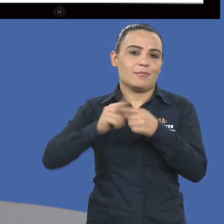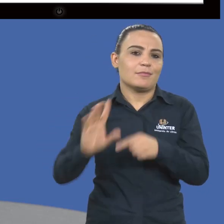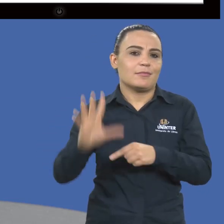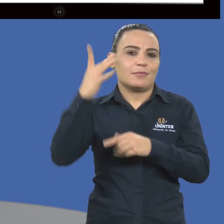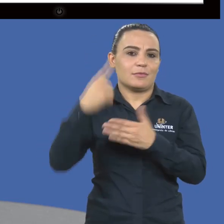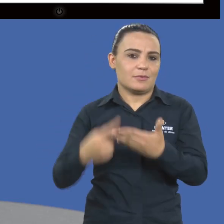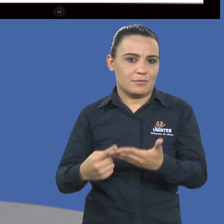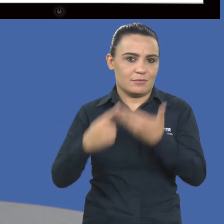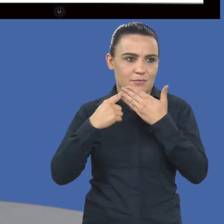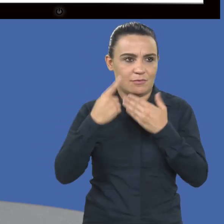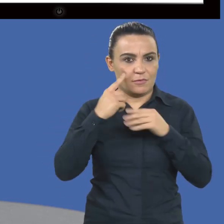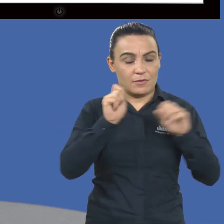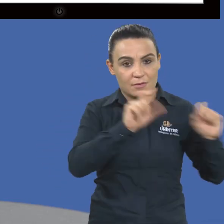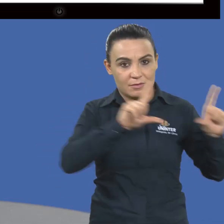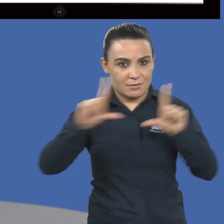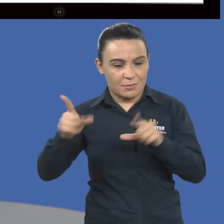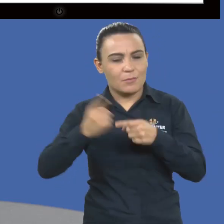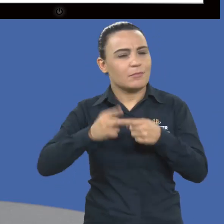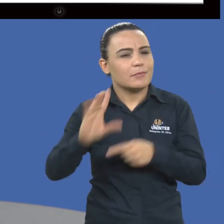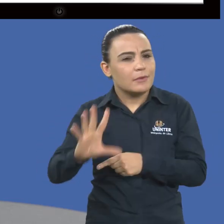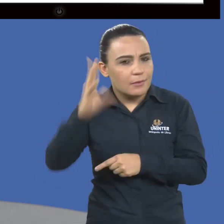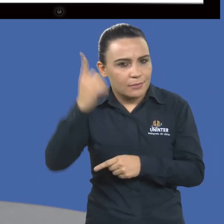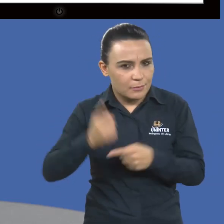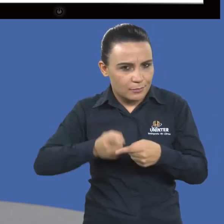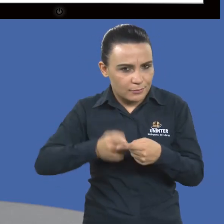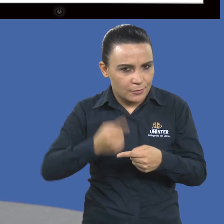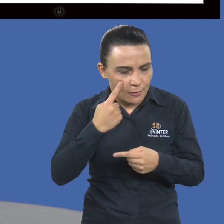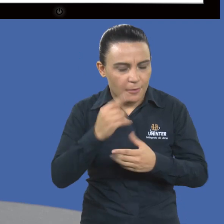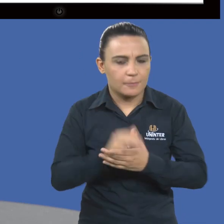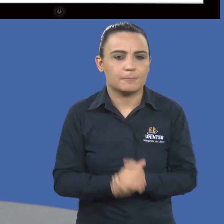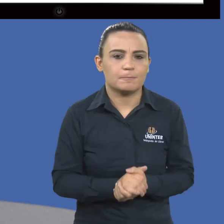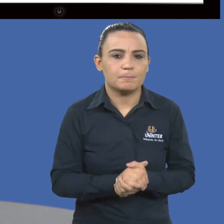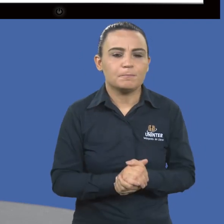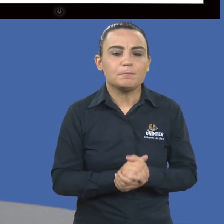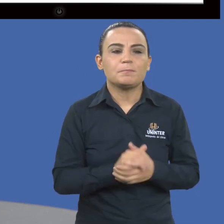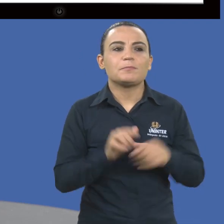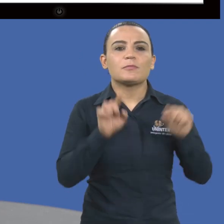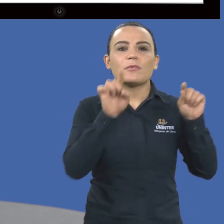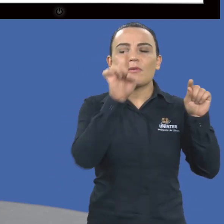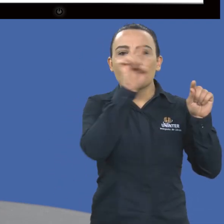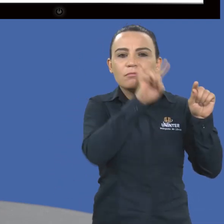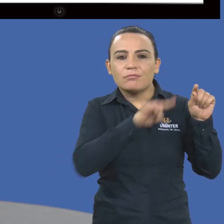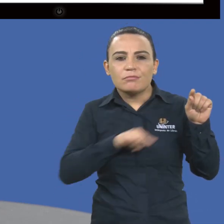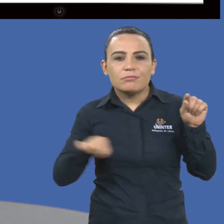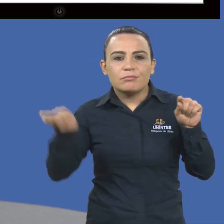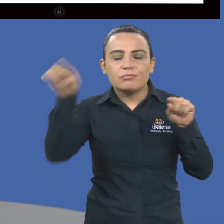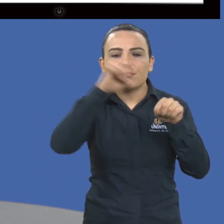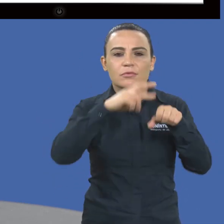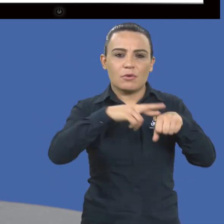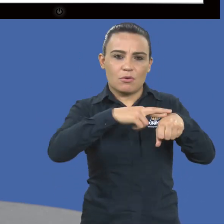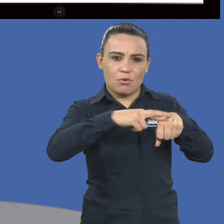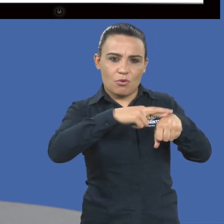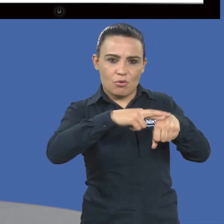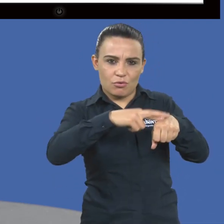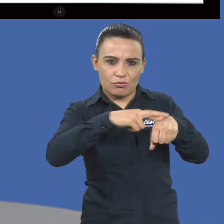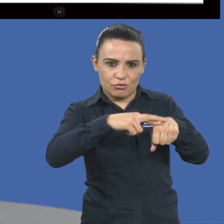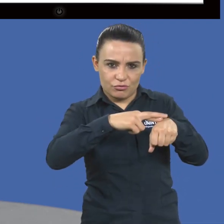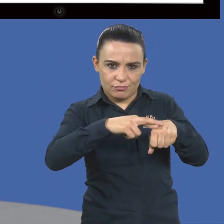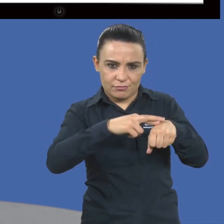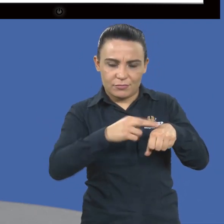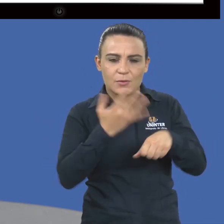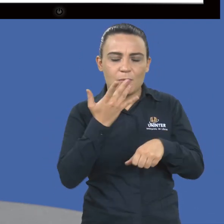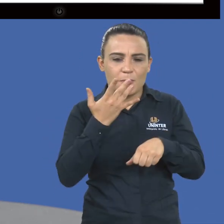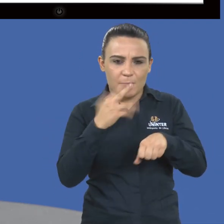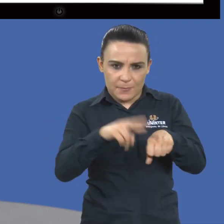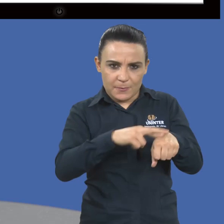síndrome de Down. Por que apareceu isso? Vamos ver na lâmina seguinte. Olha nessa bola roxa. Se